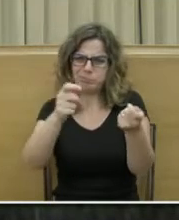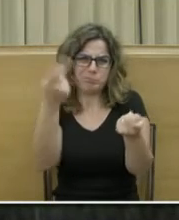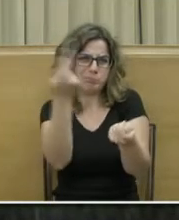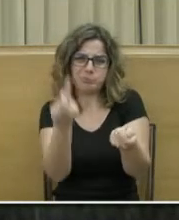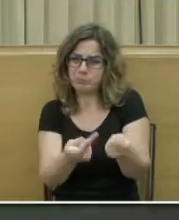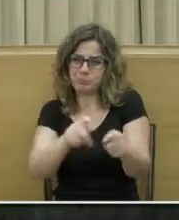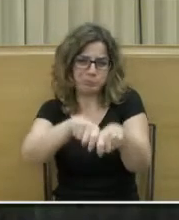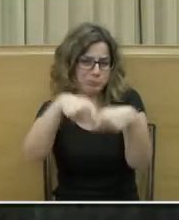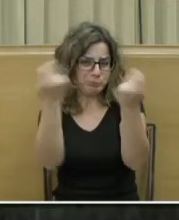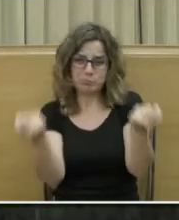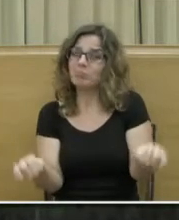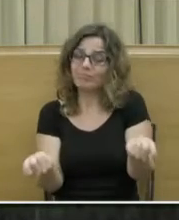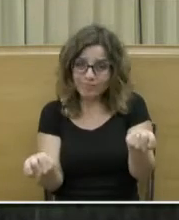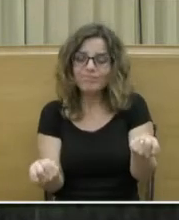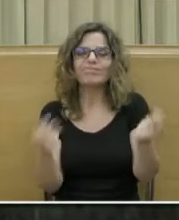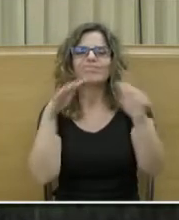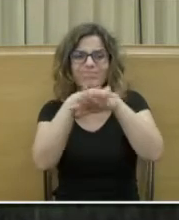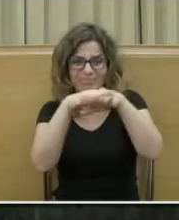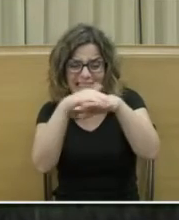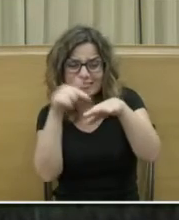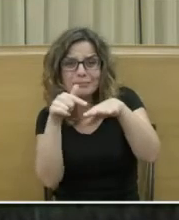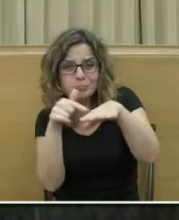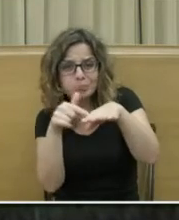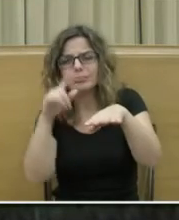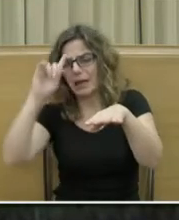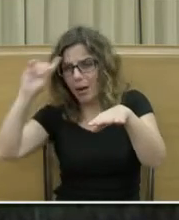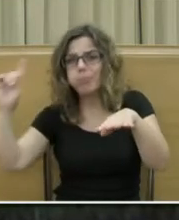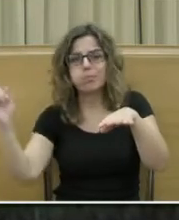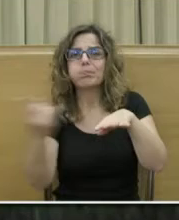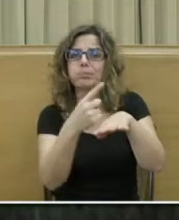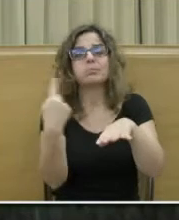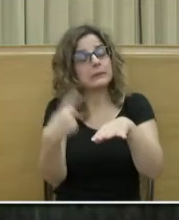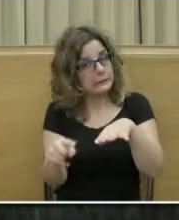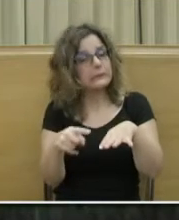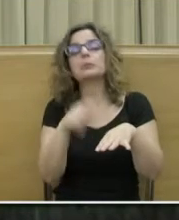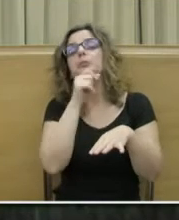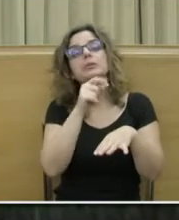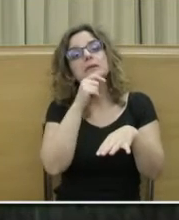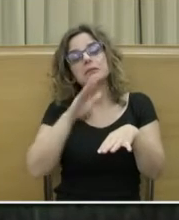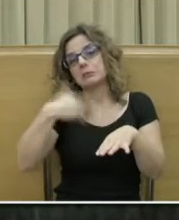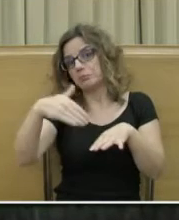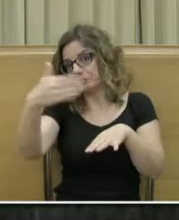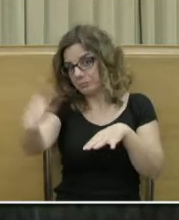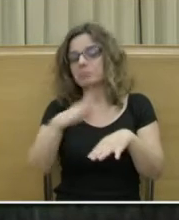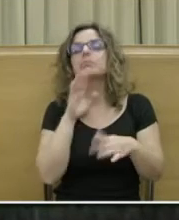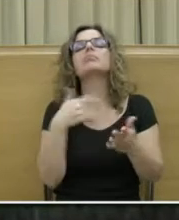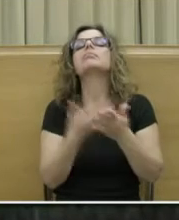as fibras que são de todos conhecidas como tendo forte probabilidade de estarem na origem